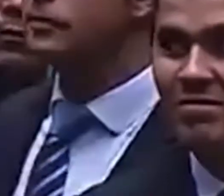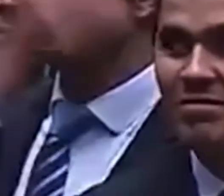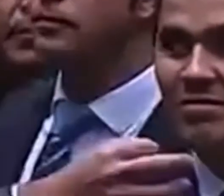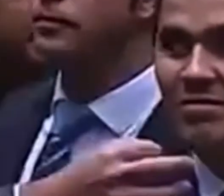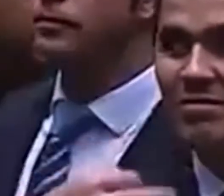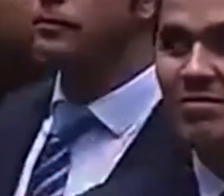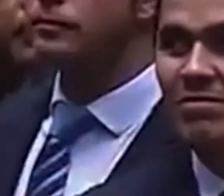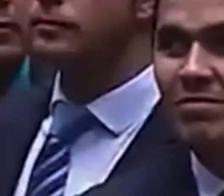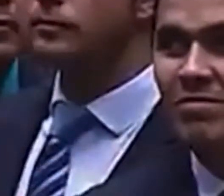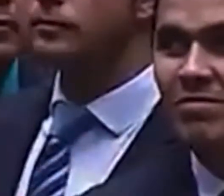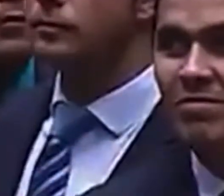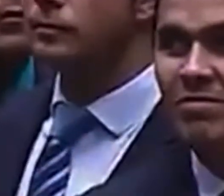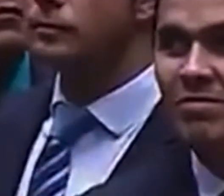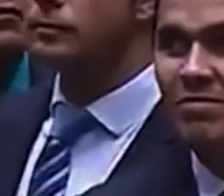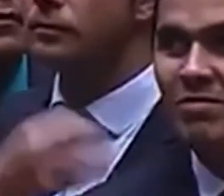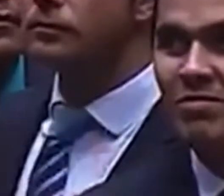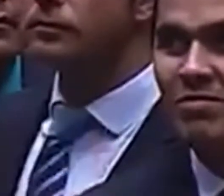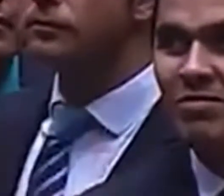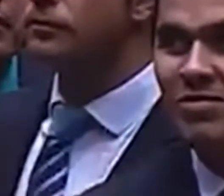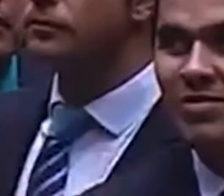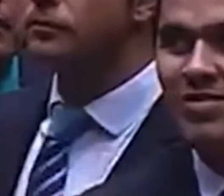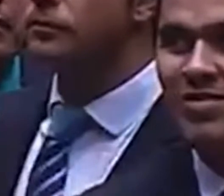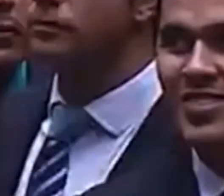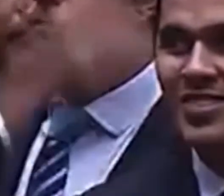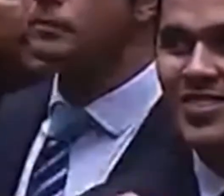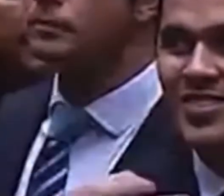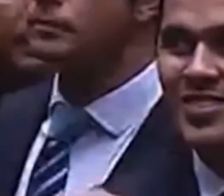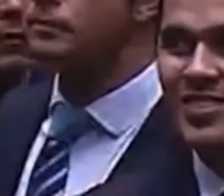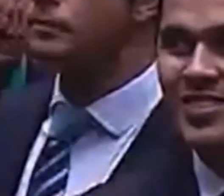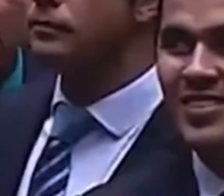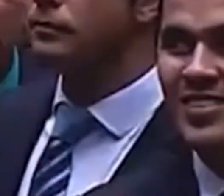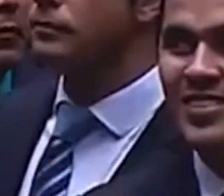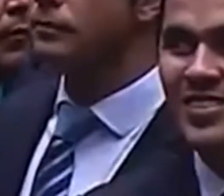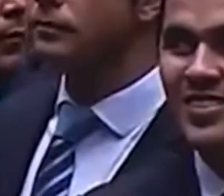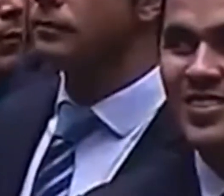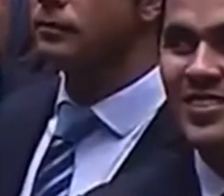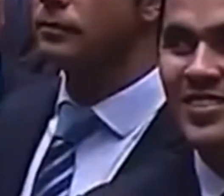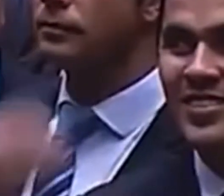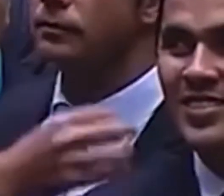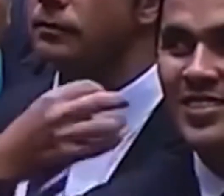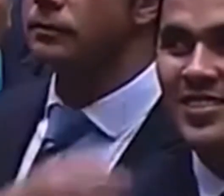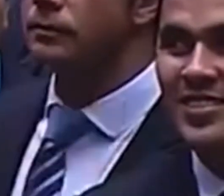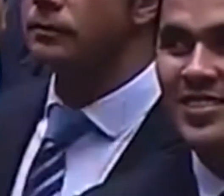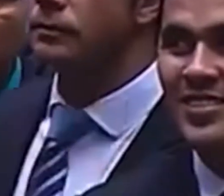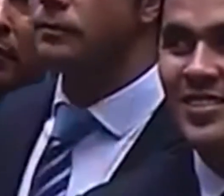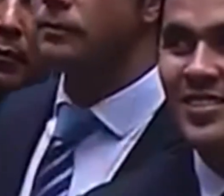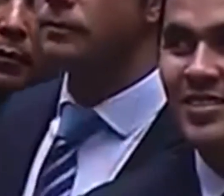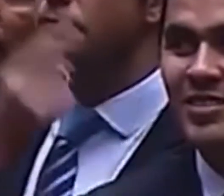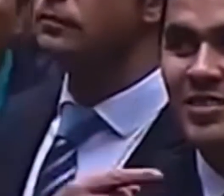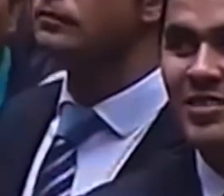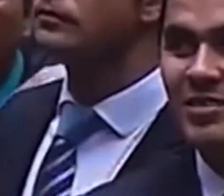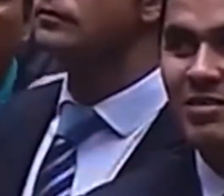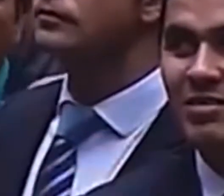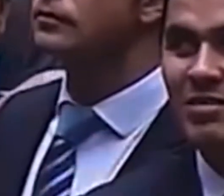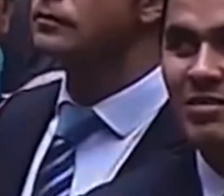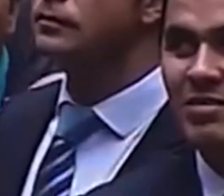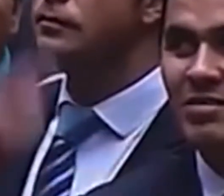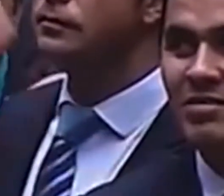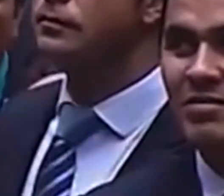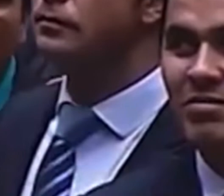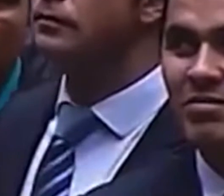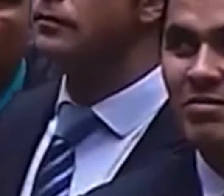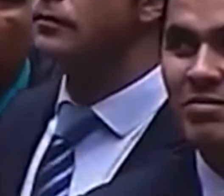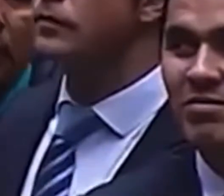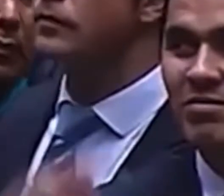à sua cadeira, cheira a enxofre. Eu voto por aqueles